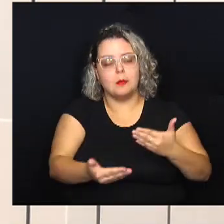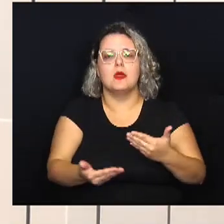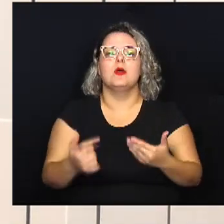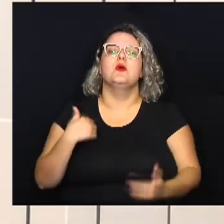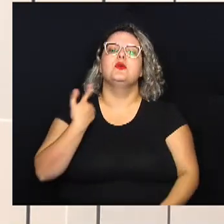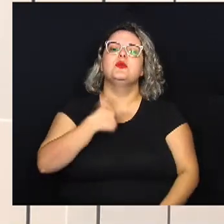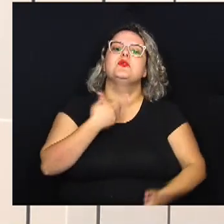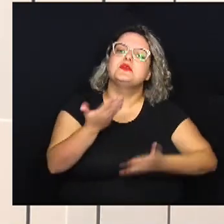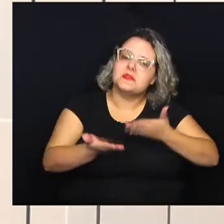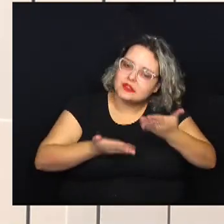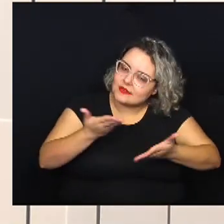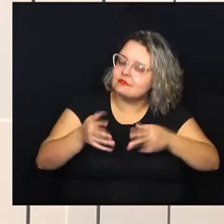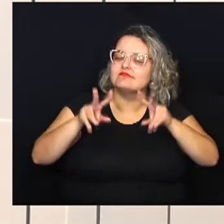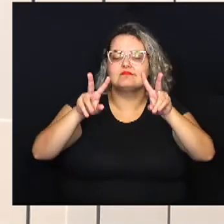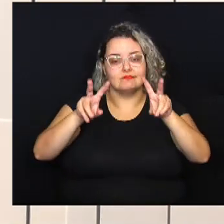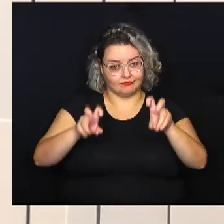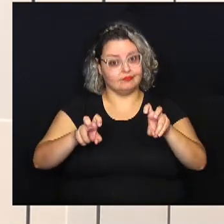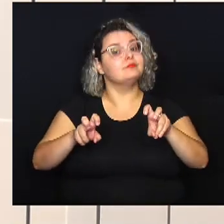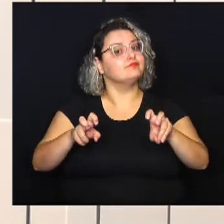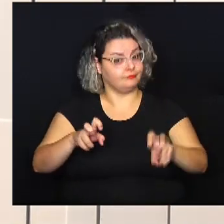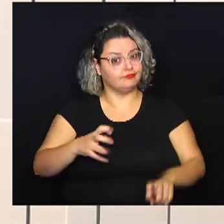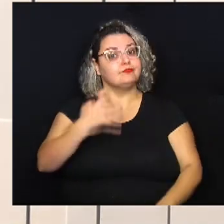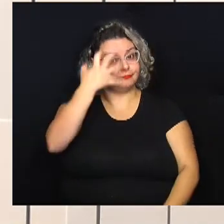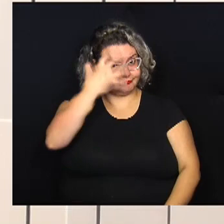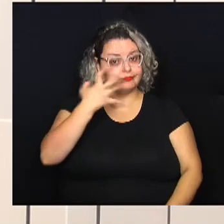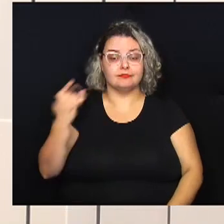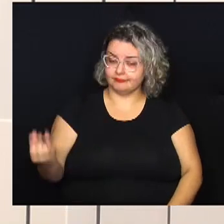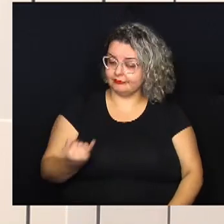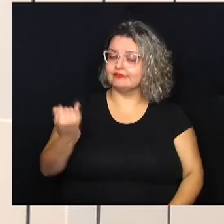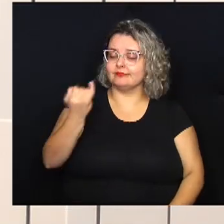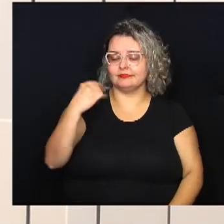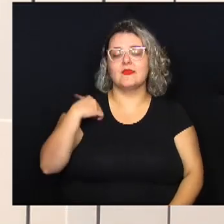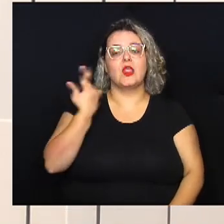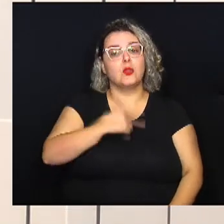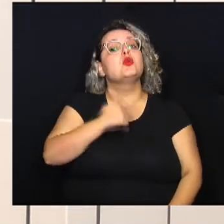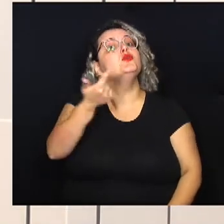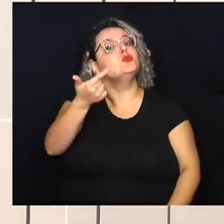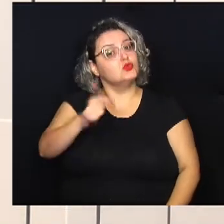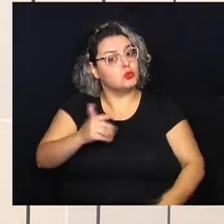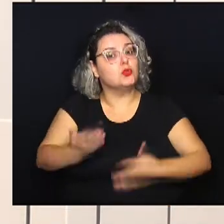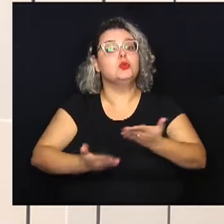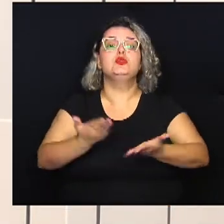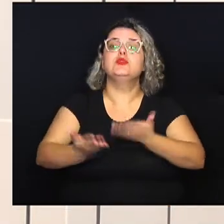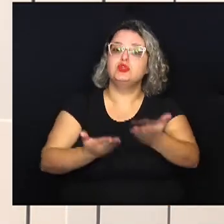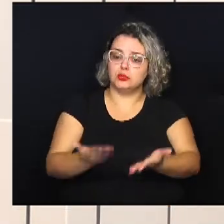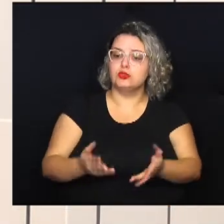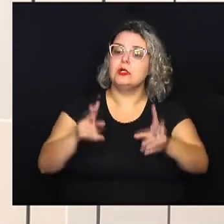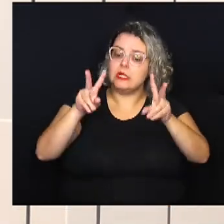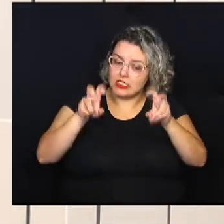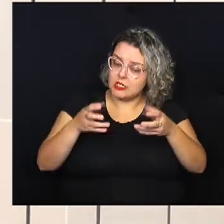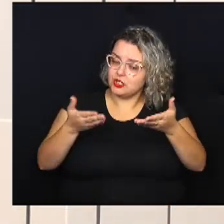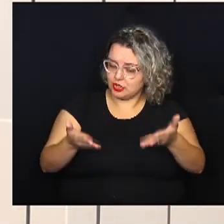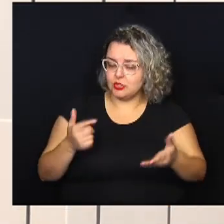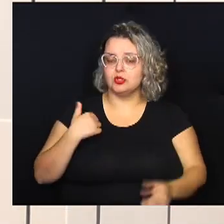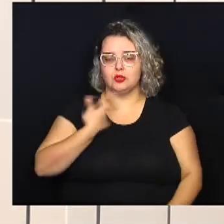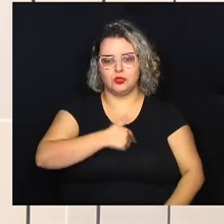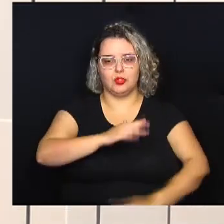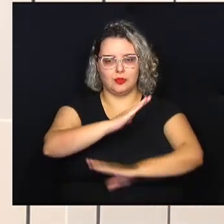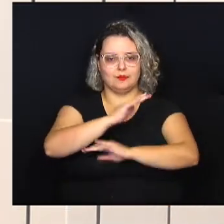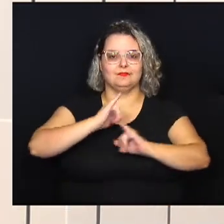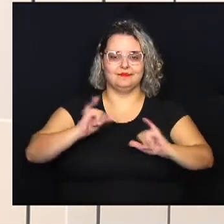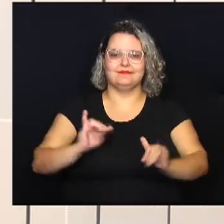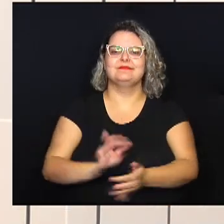nós tratamos este assunto com muita importância e nós vamos continuar tratando este assunto aqui no nosso Câmara